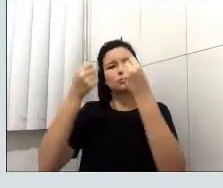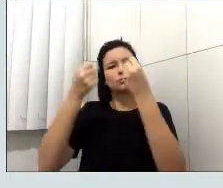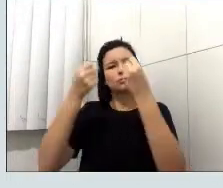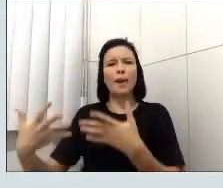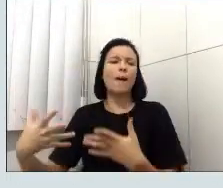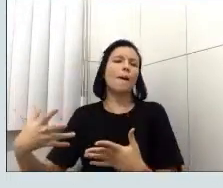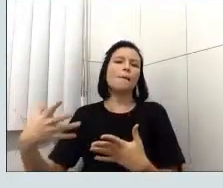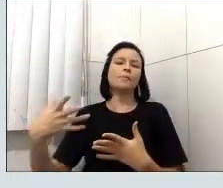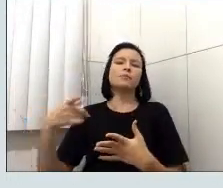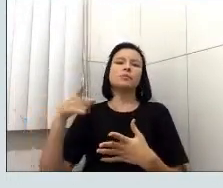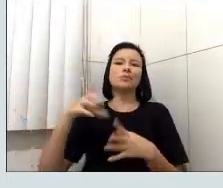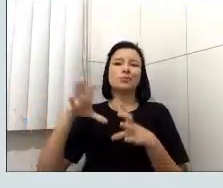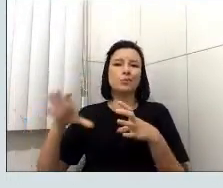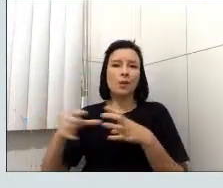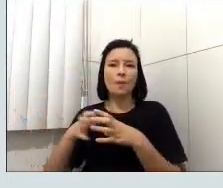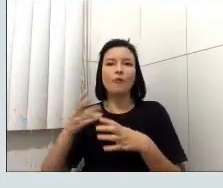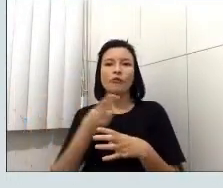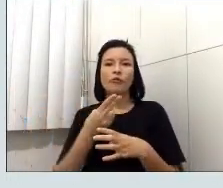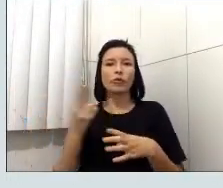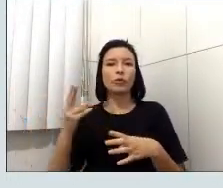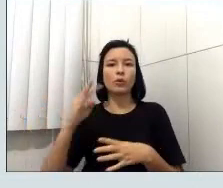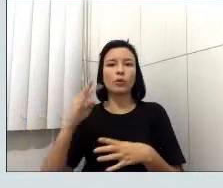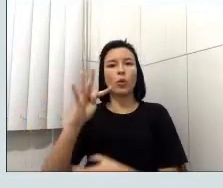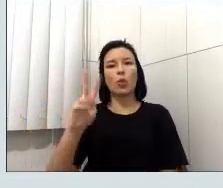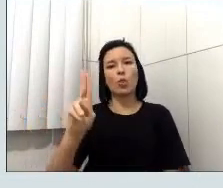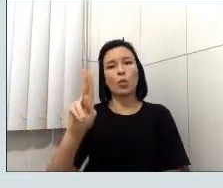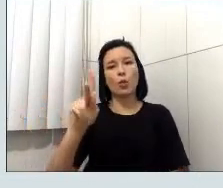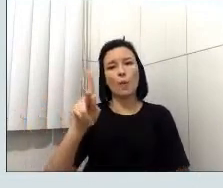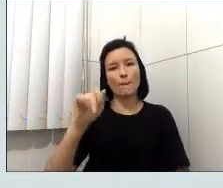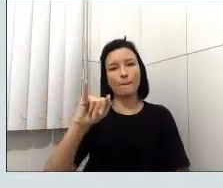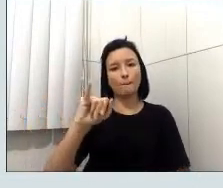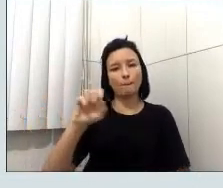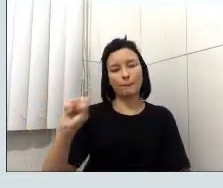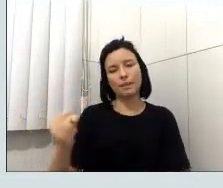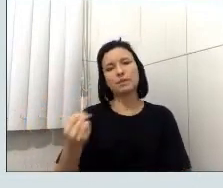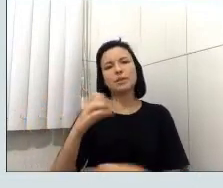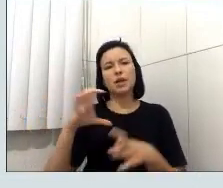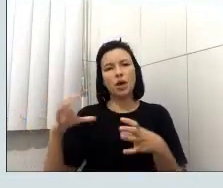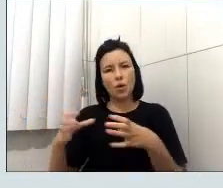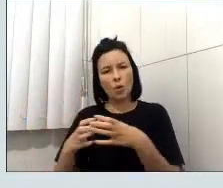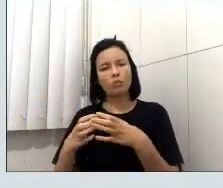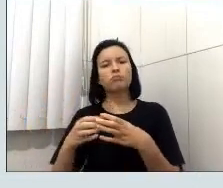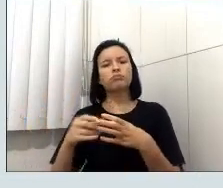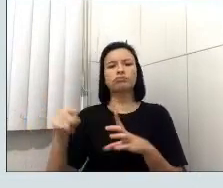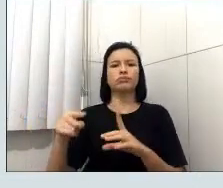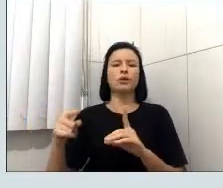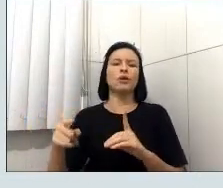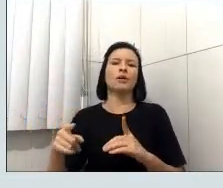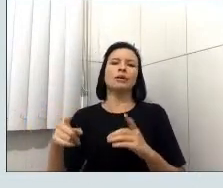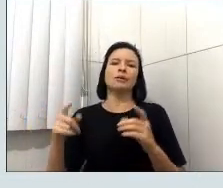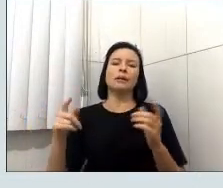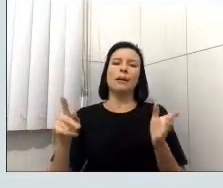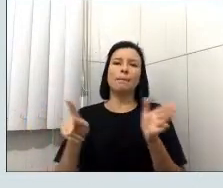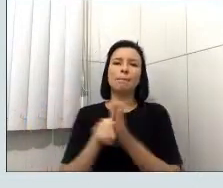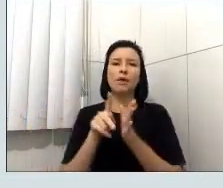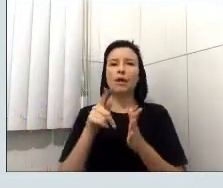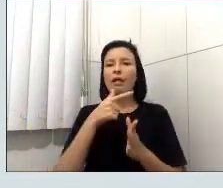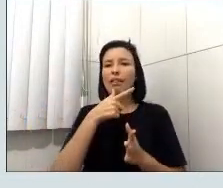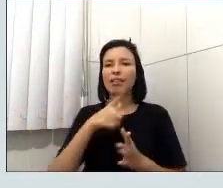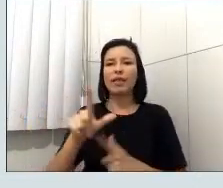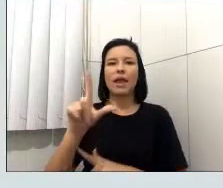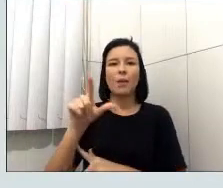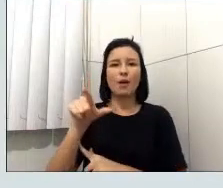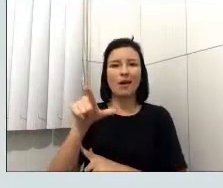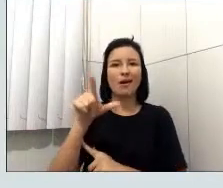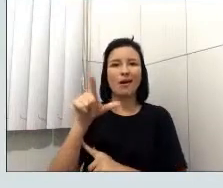tupis. Eles, os grupos indígenas que utilizam a chamada língua tupi,